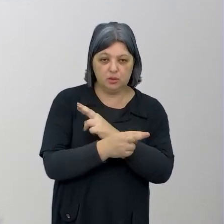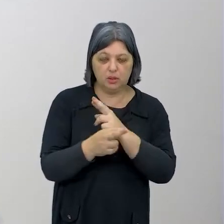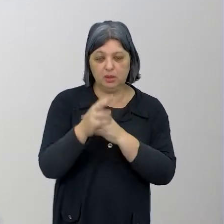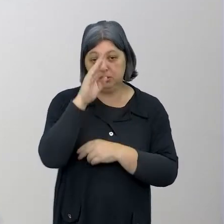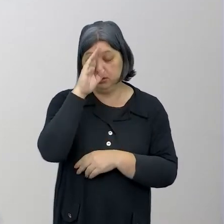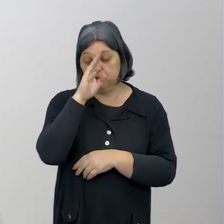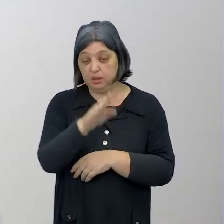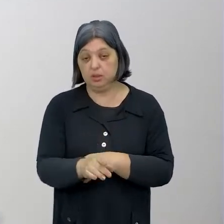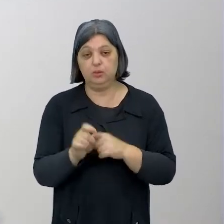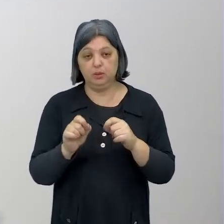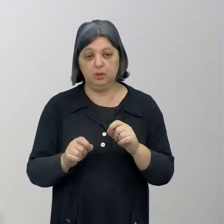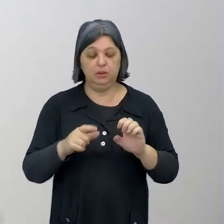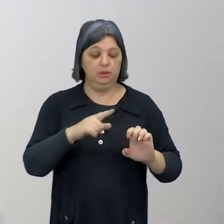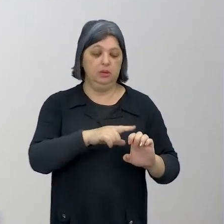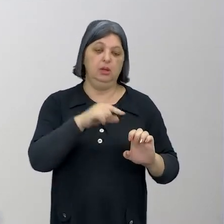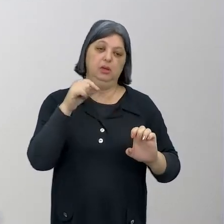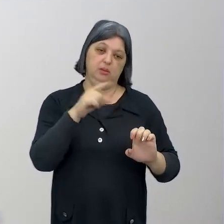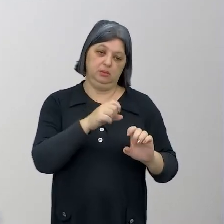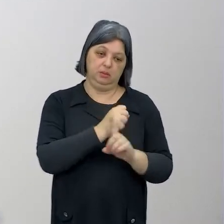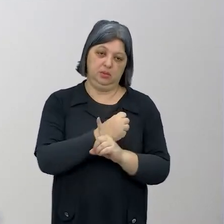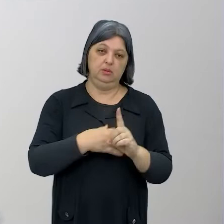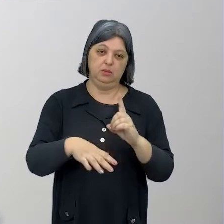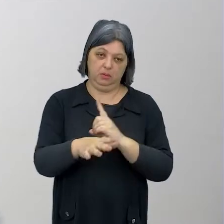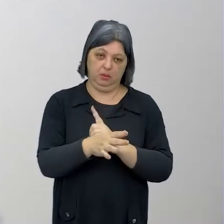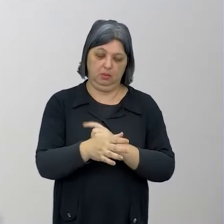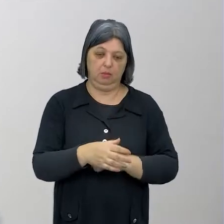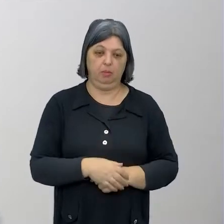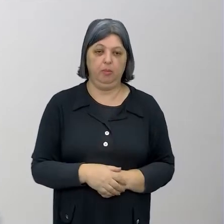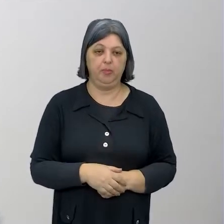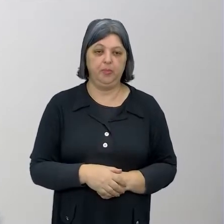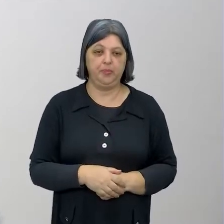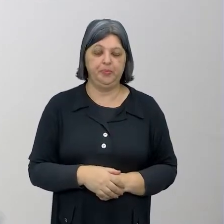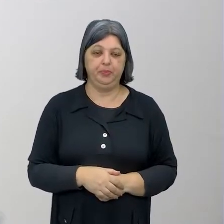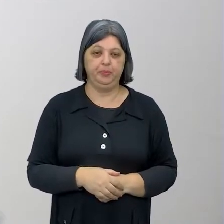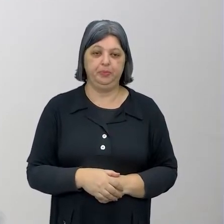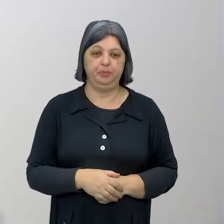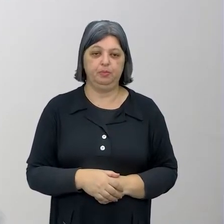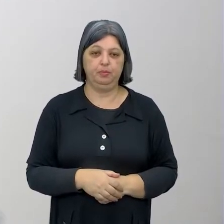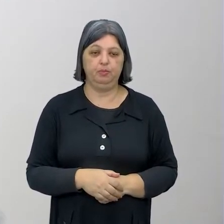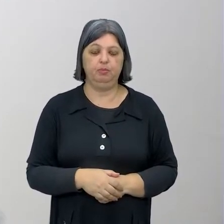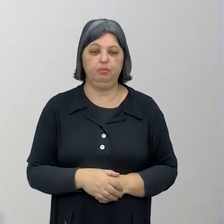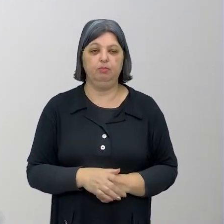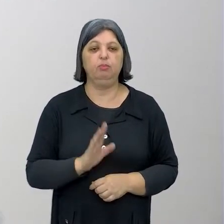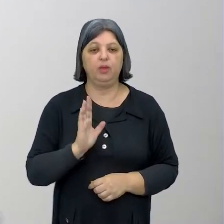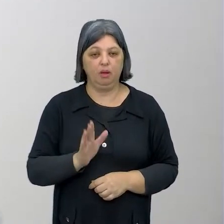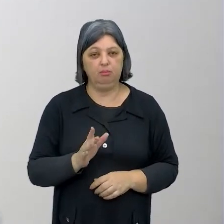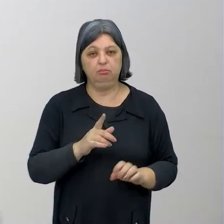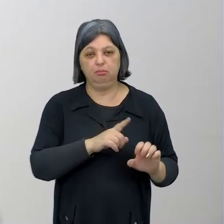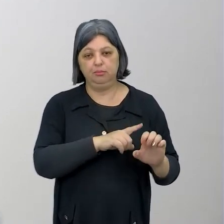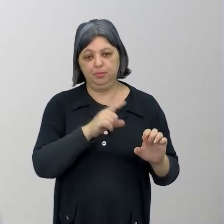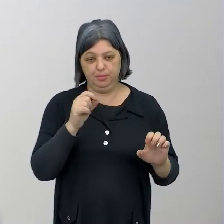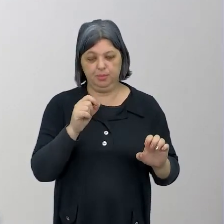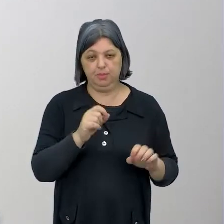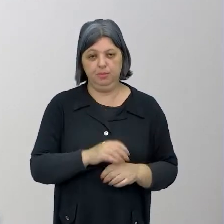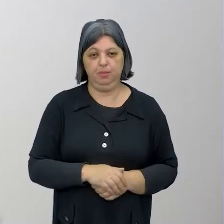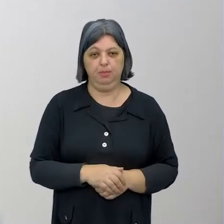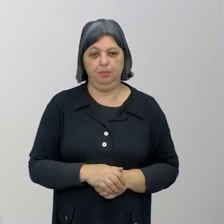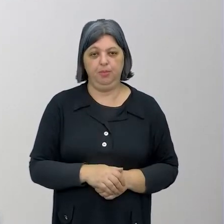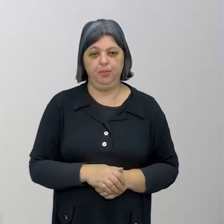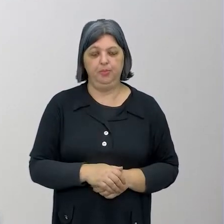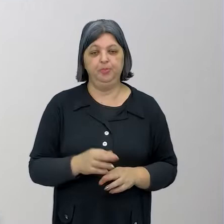do empreendedorismo social, uma vez que o empreendedorismo social, ele